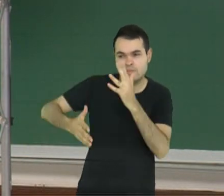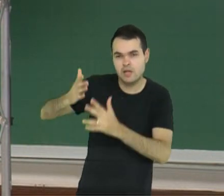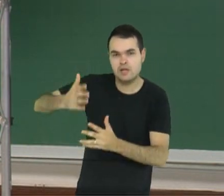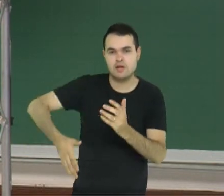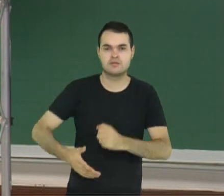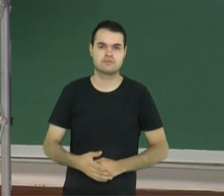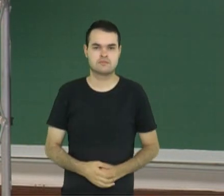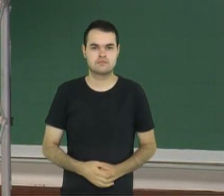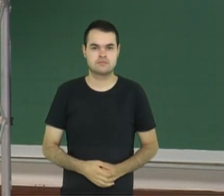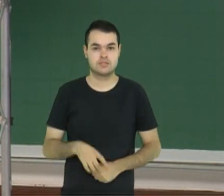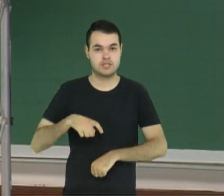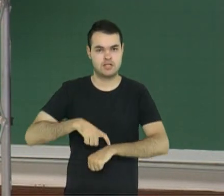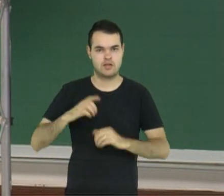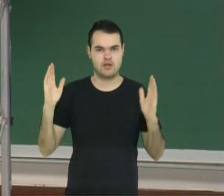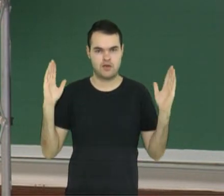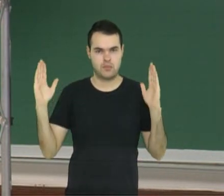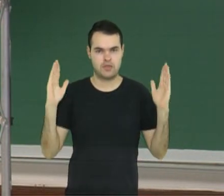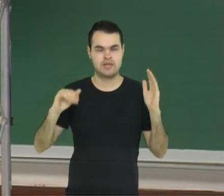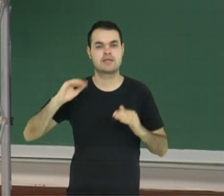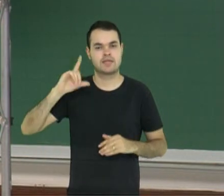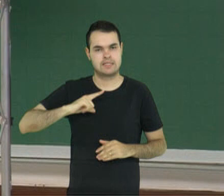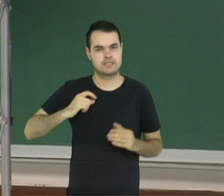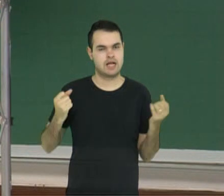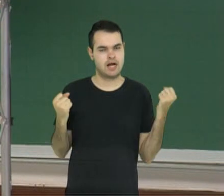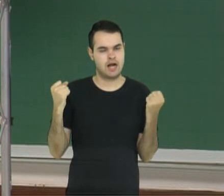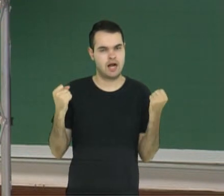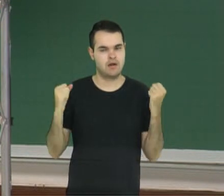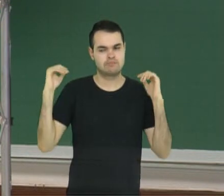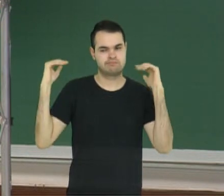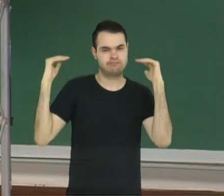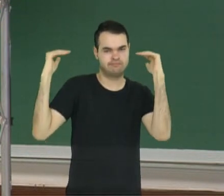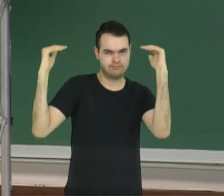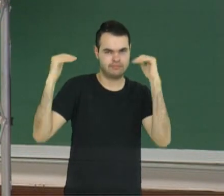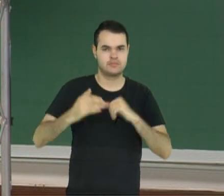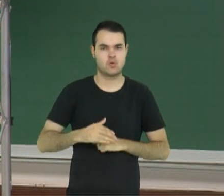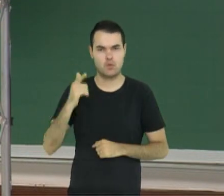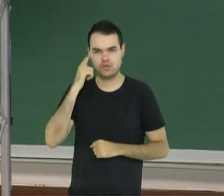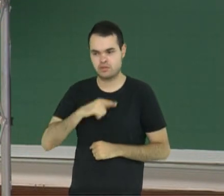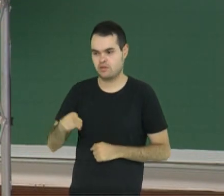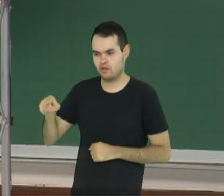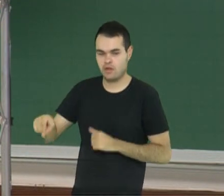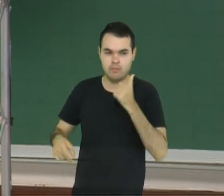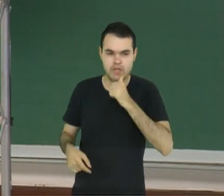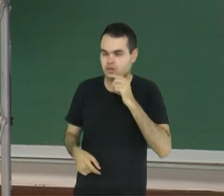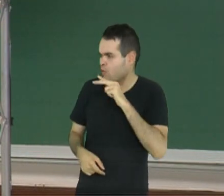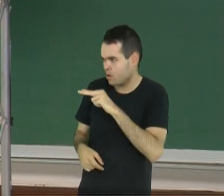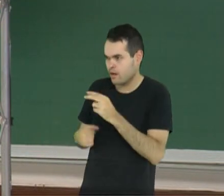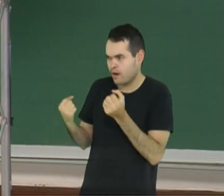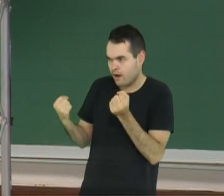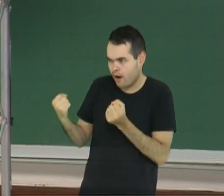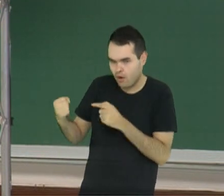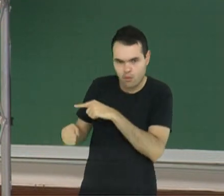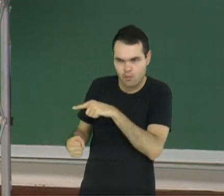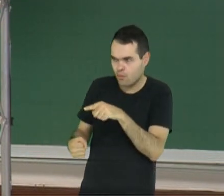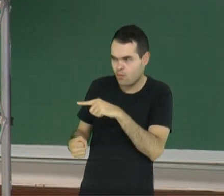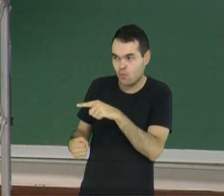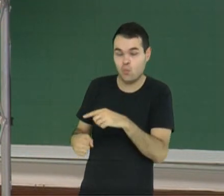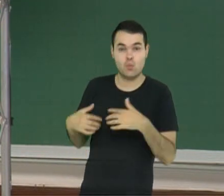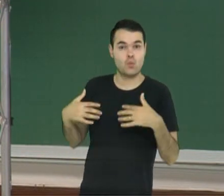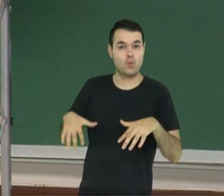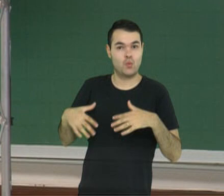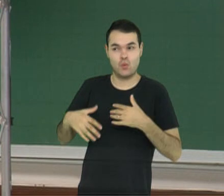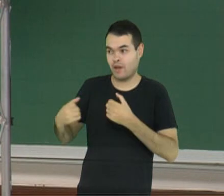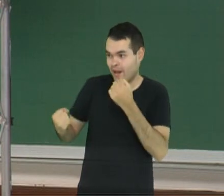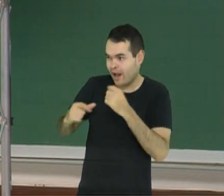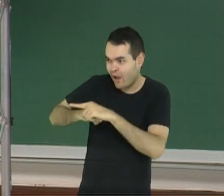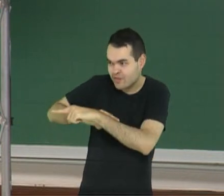quê? Nessa época, quem tinha carro era bam. Então ele conseguia impressionar as meninas a pedido dos amigos para tirar o